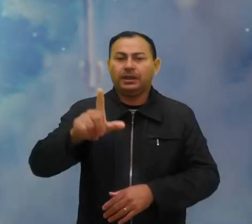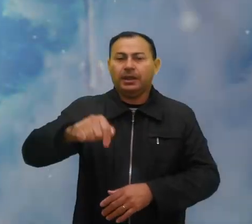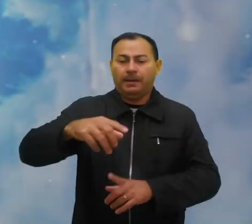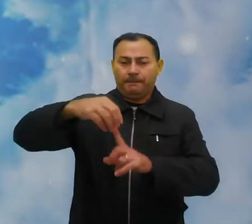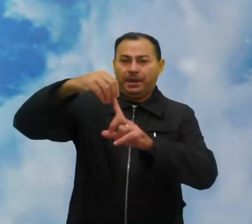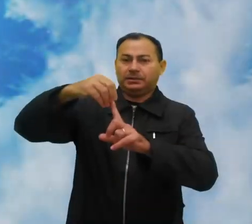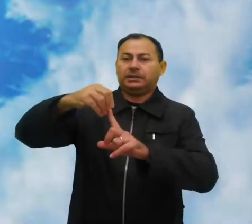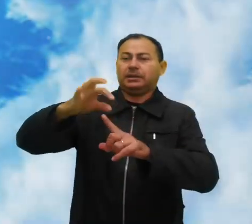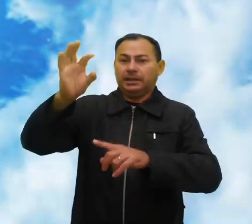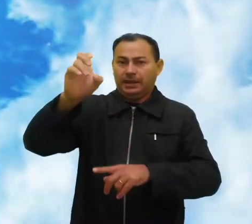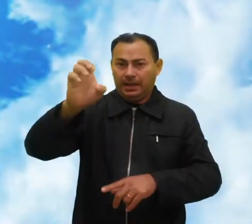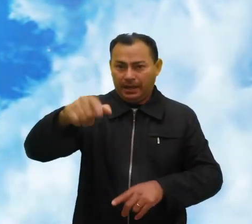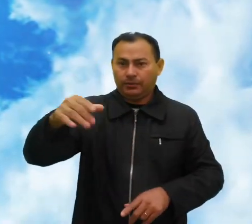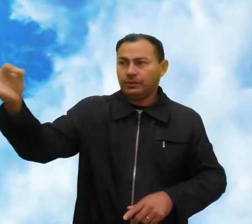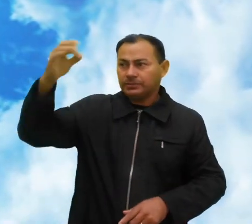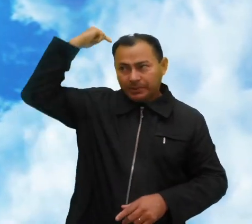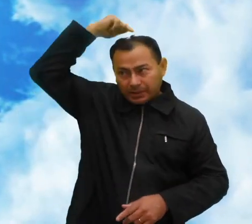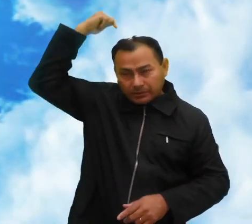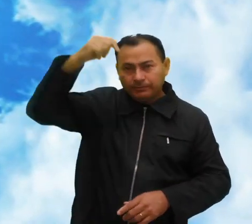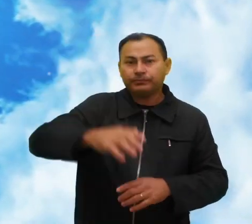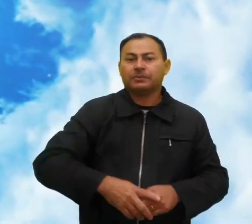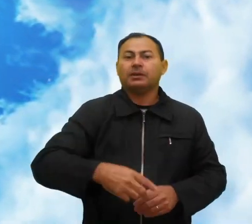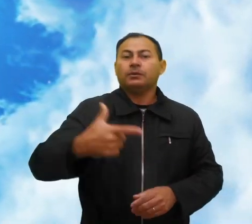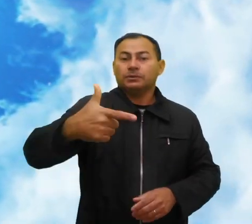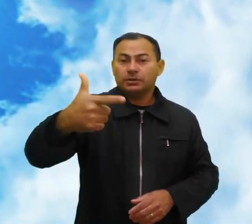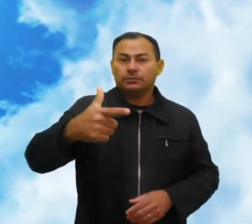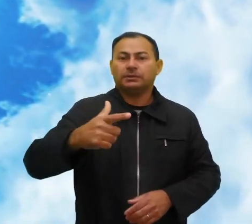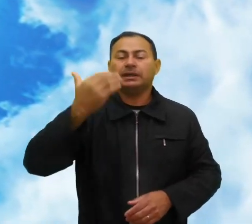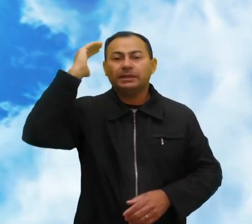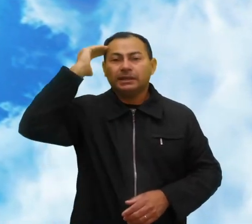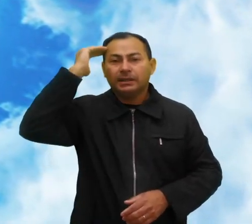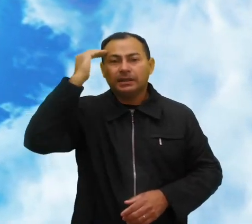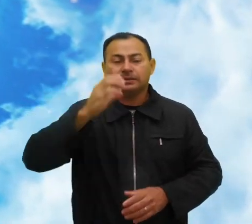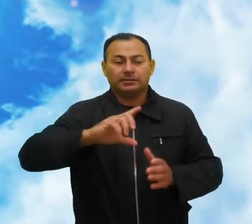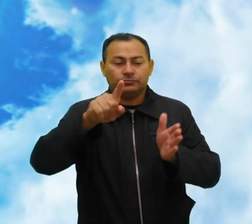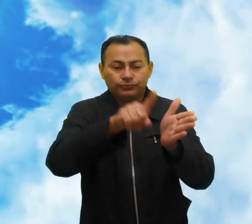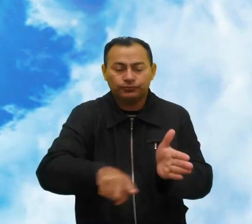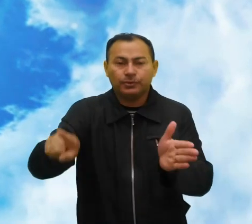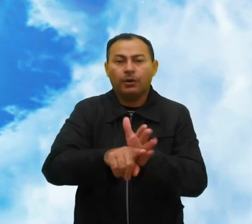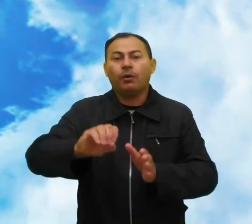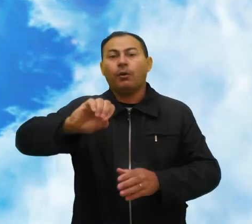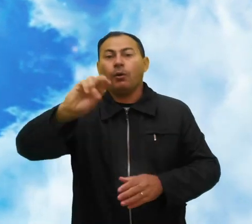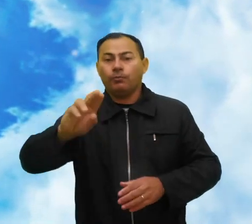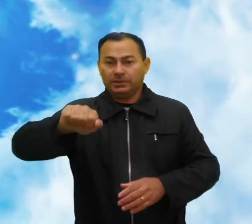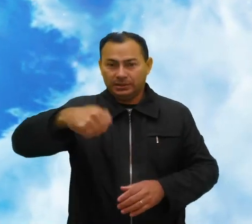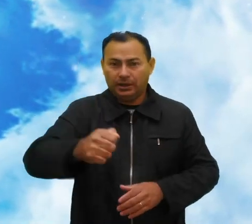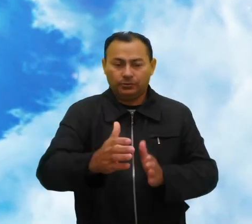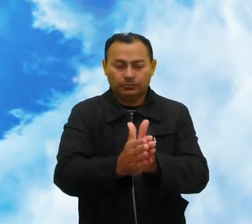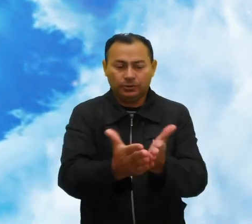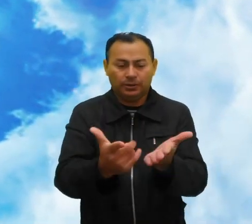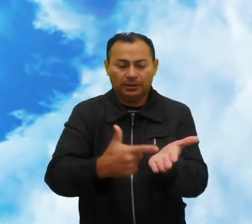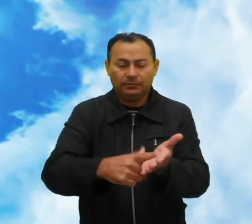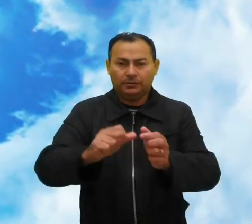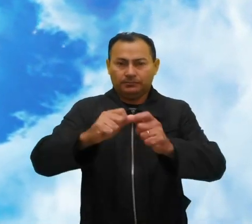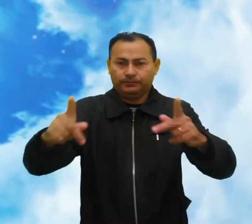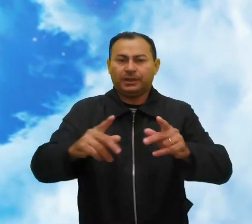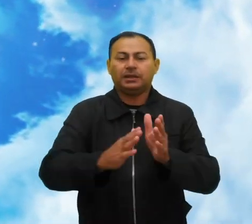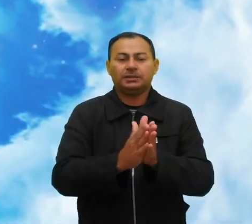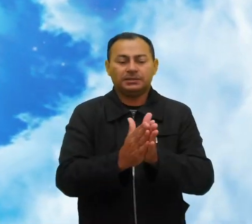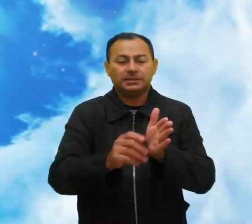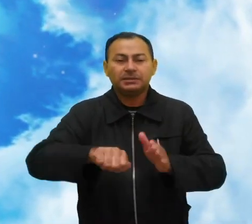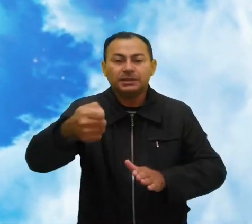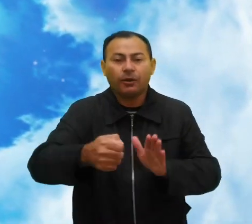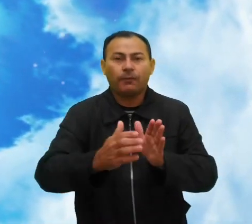chave mestra, o Espírito Santo. A segunda é entender que estes símbolos ou sinais no livro do Apocalipse são sinais bíblicos. Se